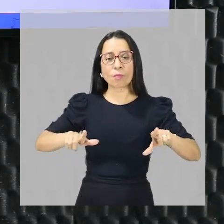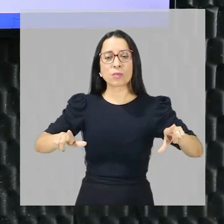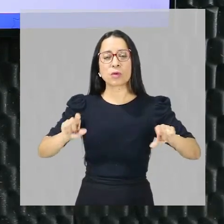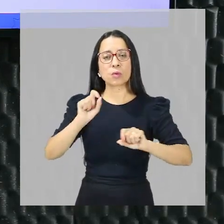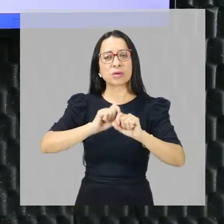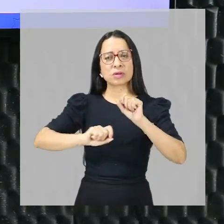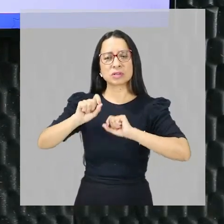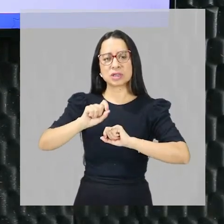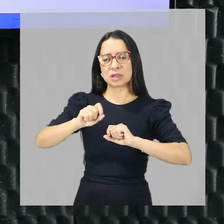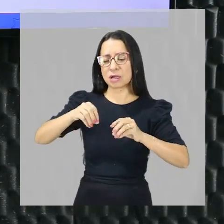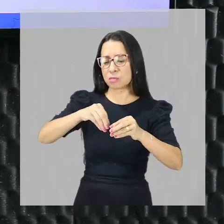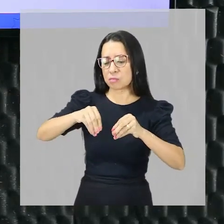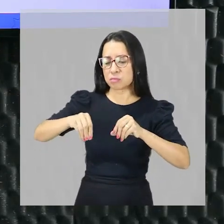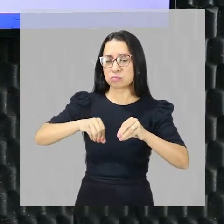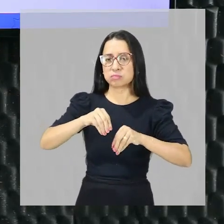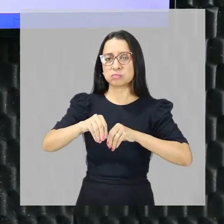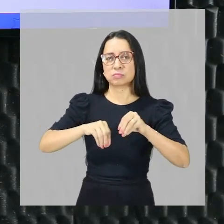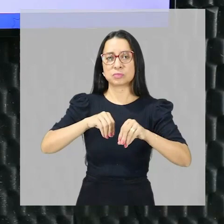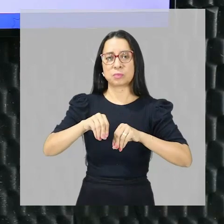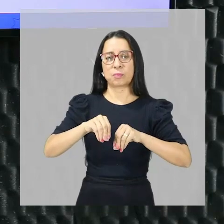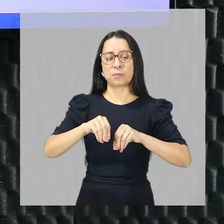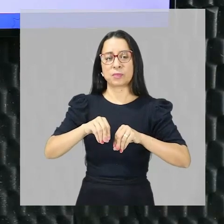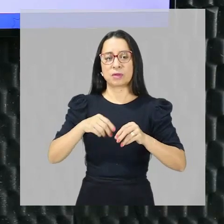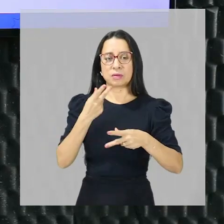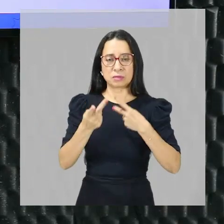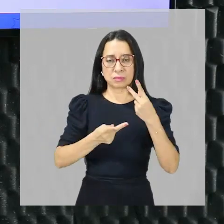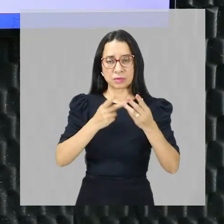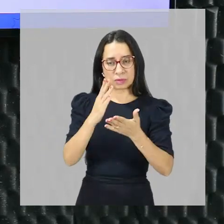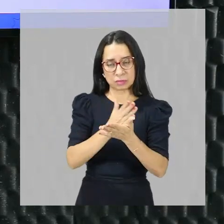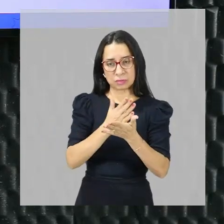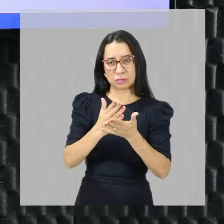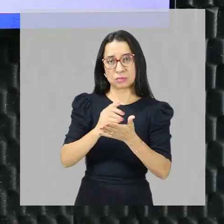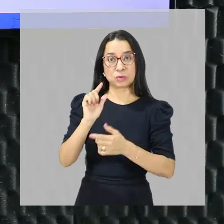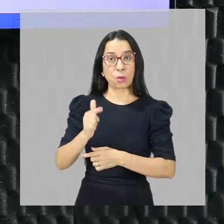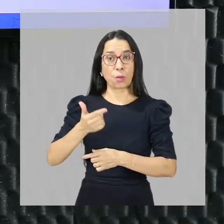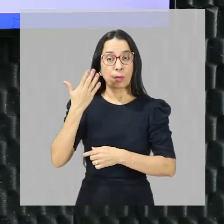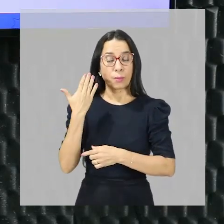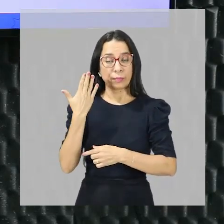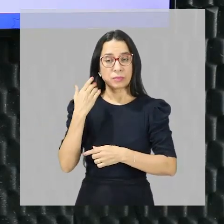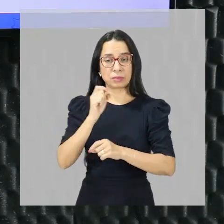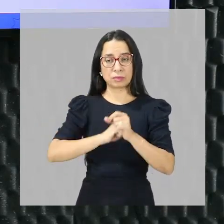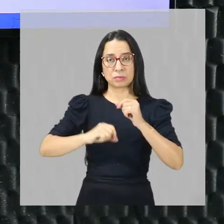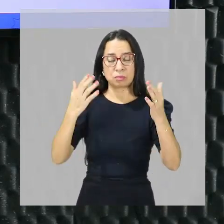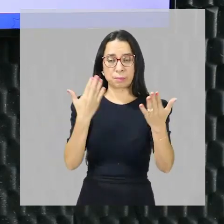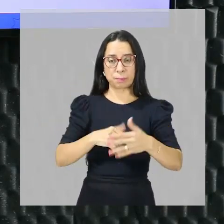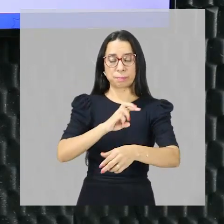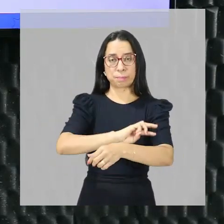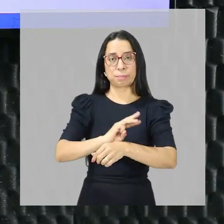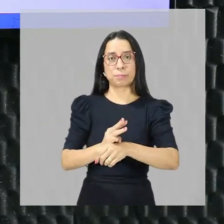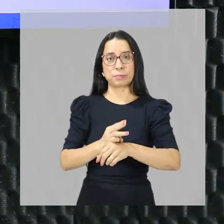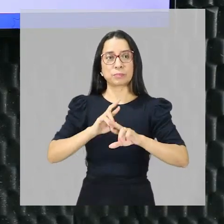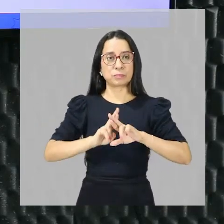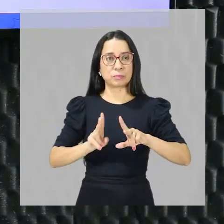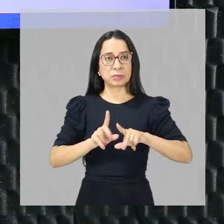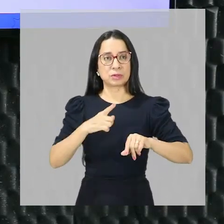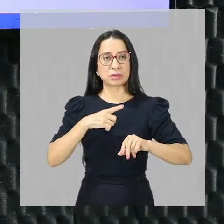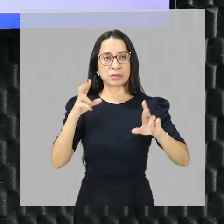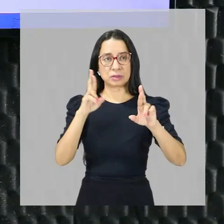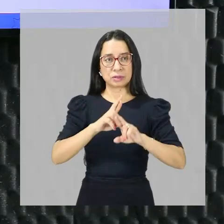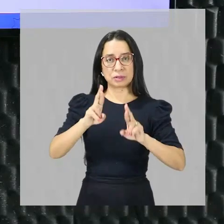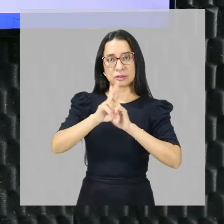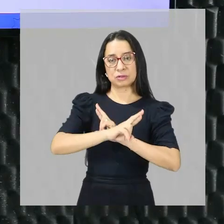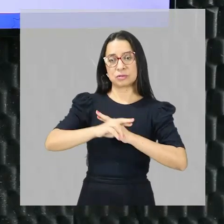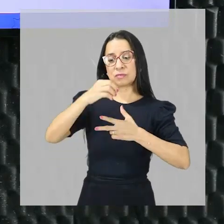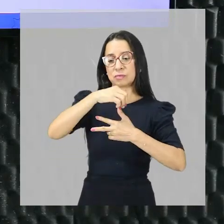gera arenização. Eu já te falei isso algumas vezes, mas eu volto a te repetir. Prova da UEMA, uma diferença que a UEMA tem relativa, por exemplo, ao